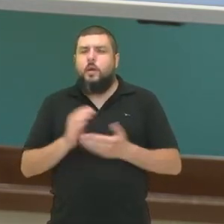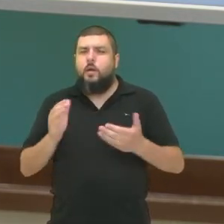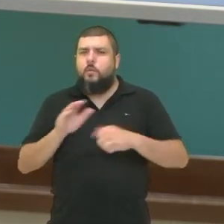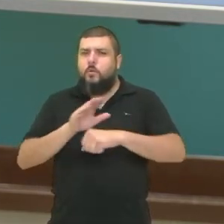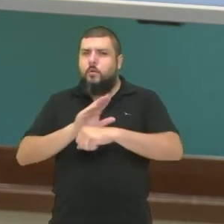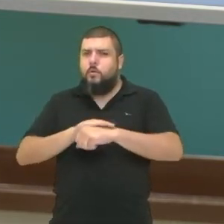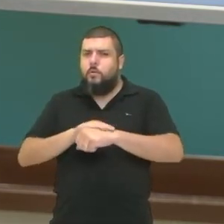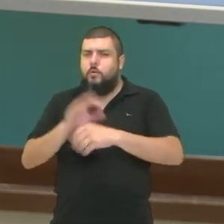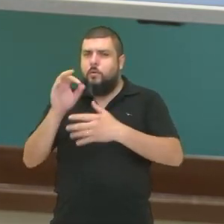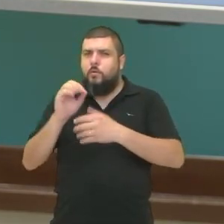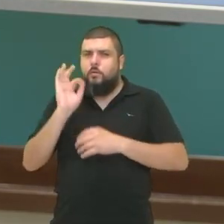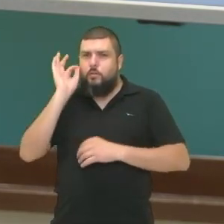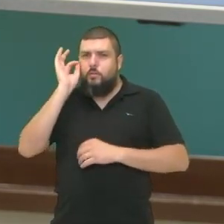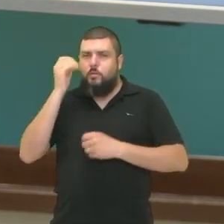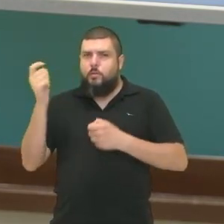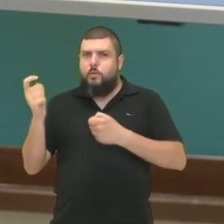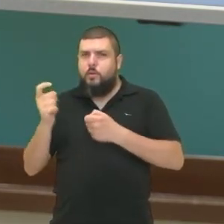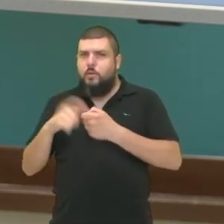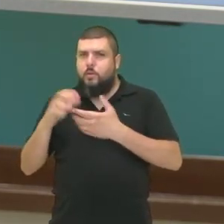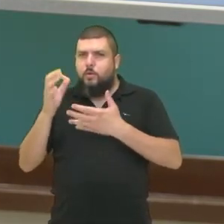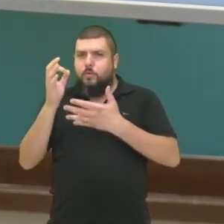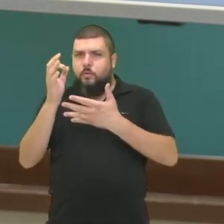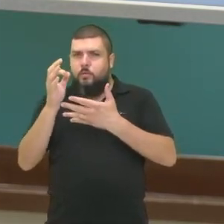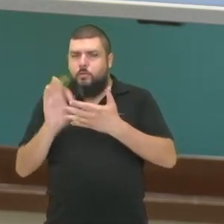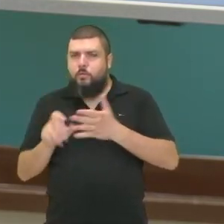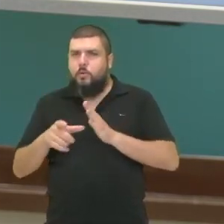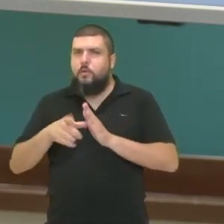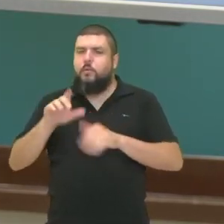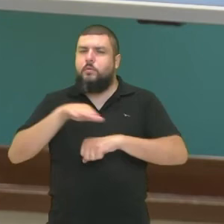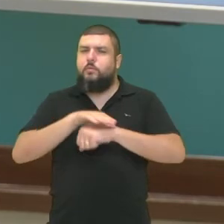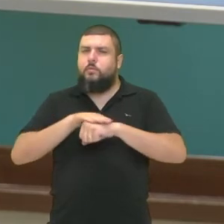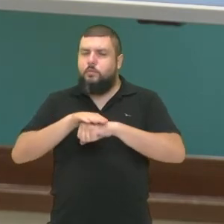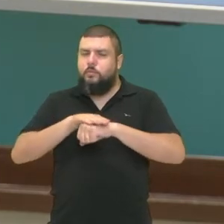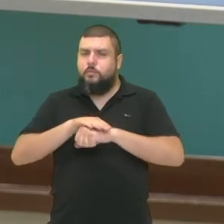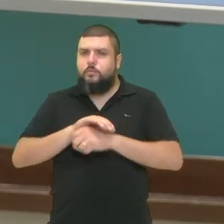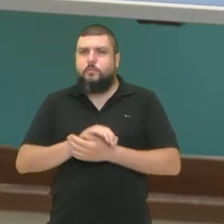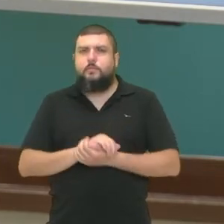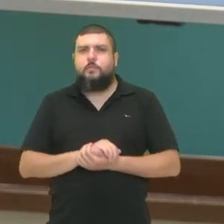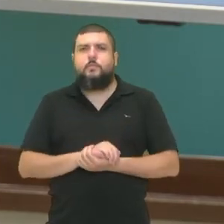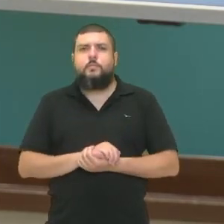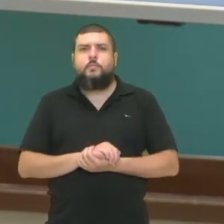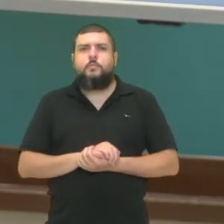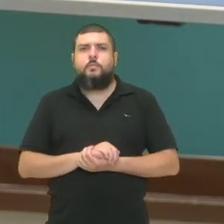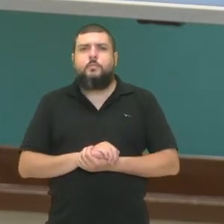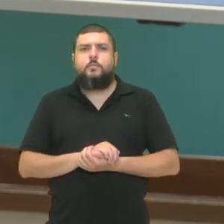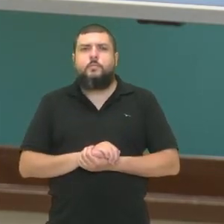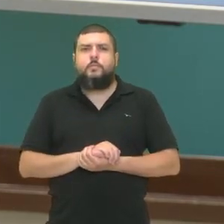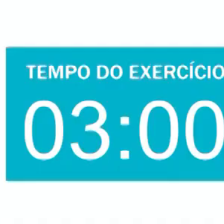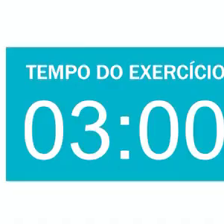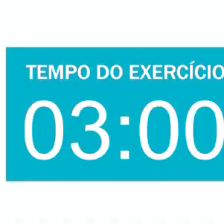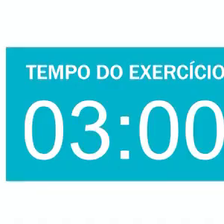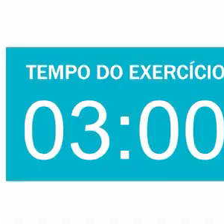para vocês resolverem, baseado no exemplo que a gente conversou, e já voltamos a conferir a resposta.